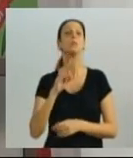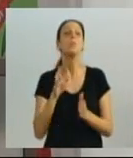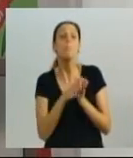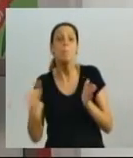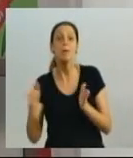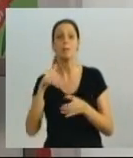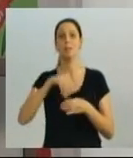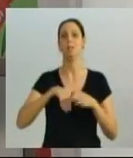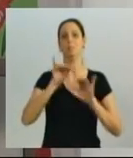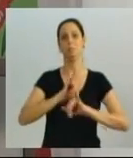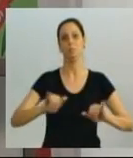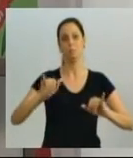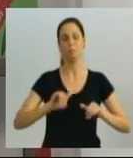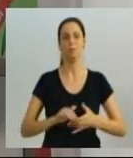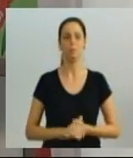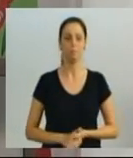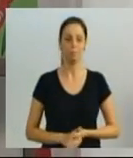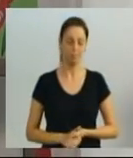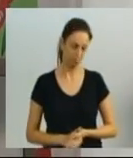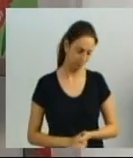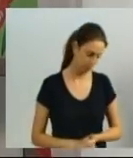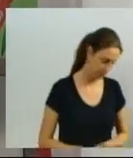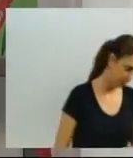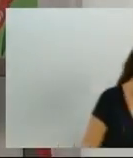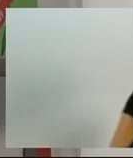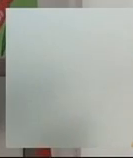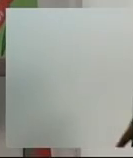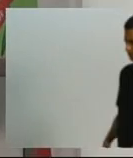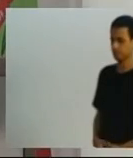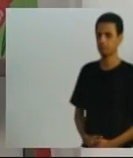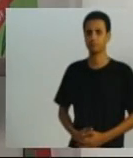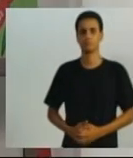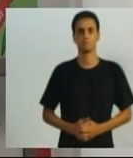eleitoral. Pode passar o próximo.